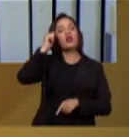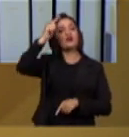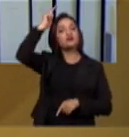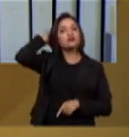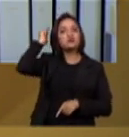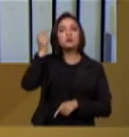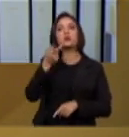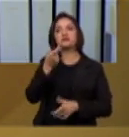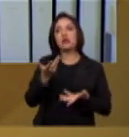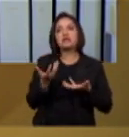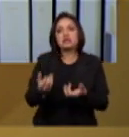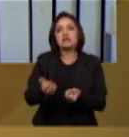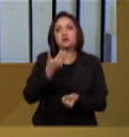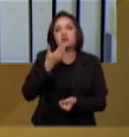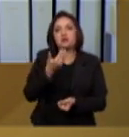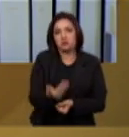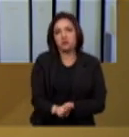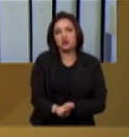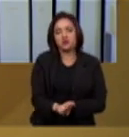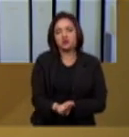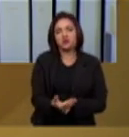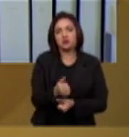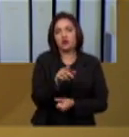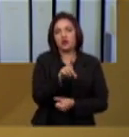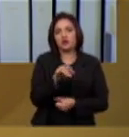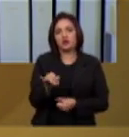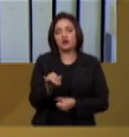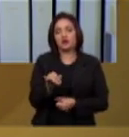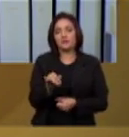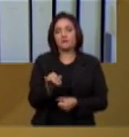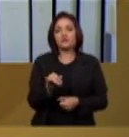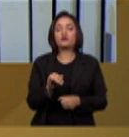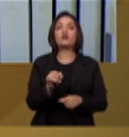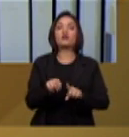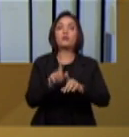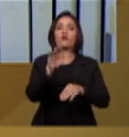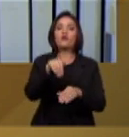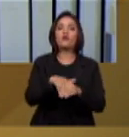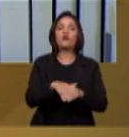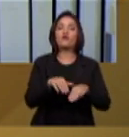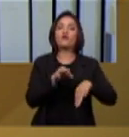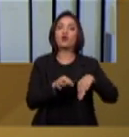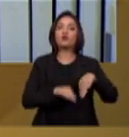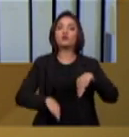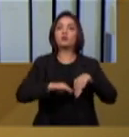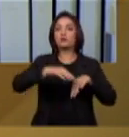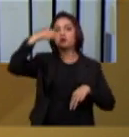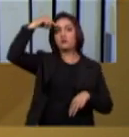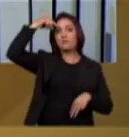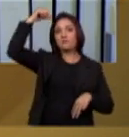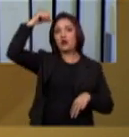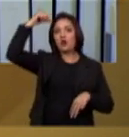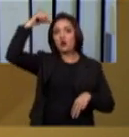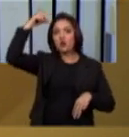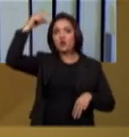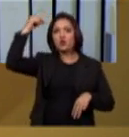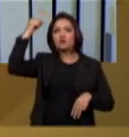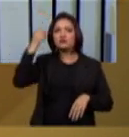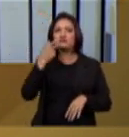julgavam procedente o pedido formulado na ação direta, e do voto do ministro Roberto Barroso, que o